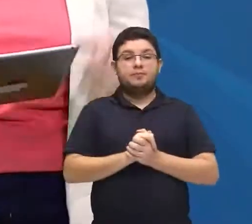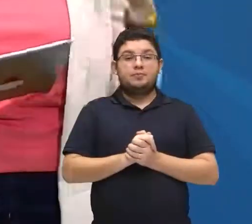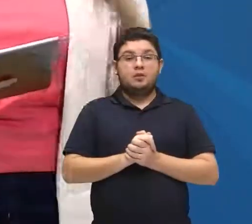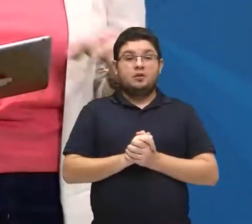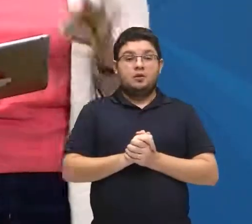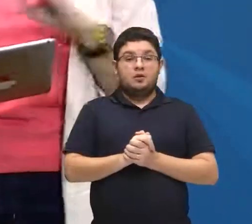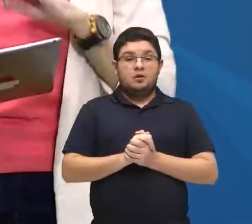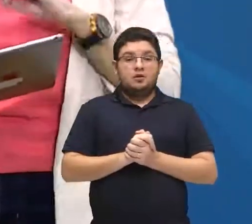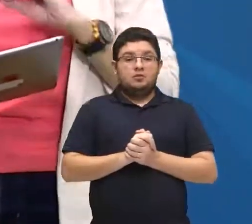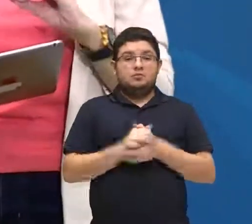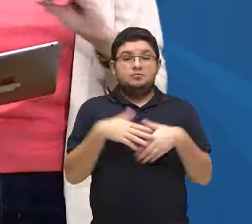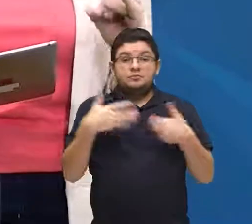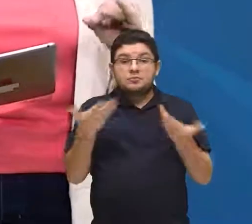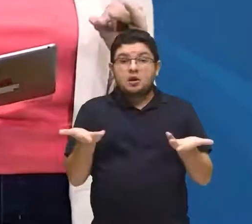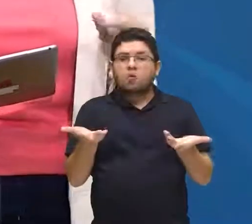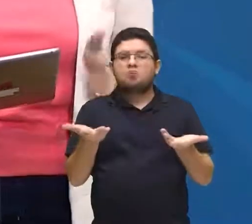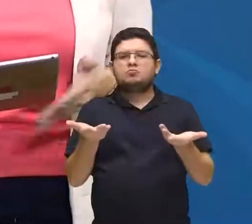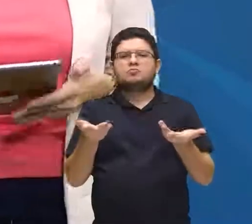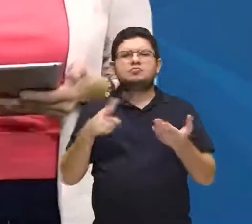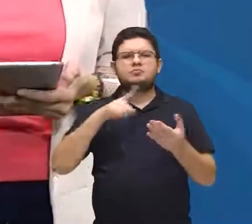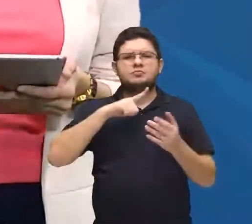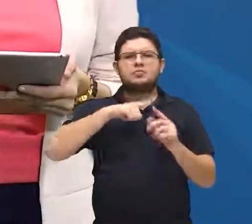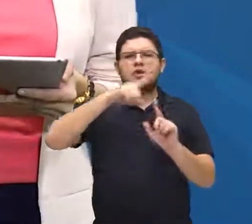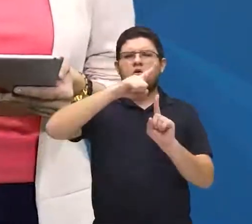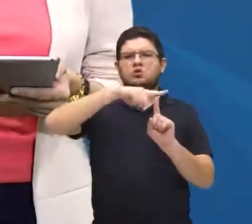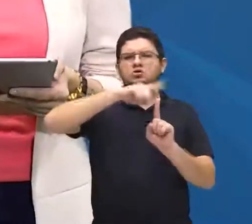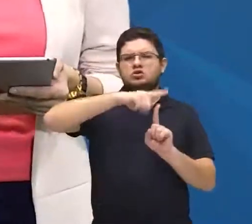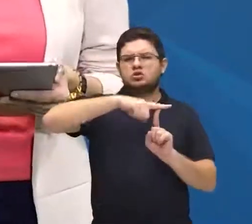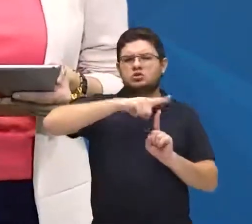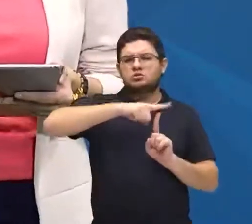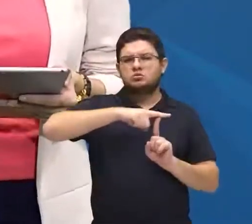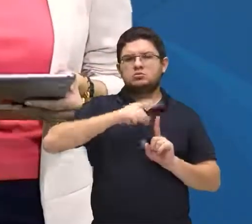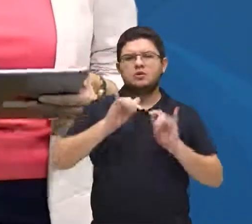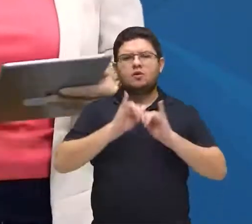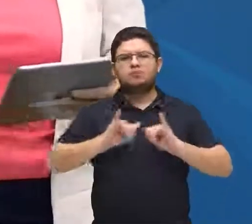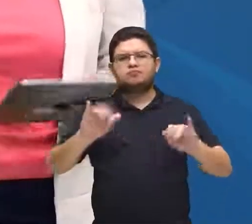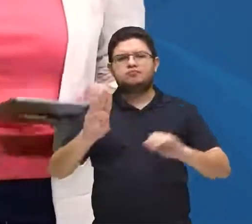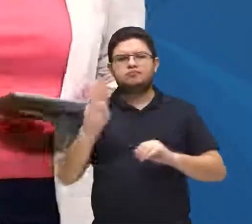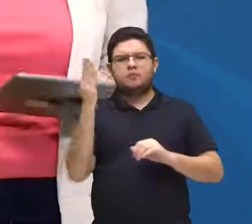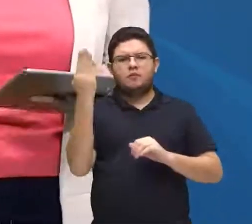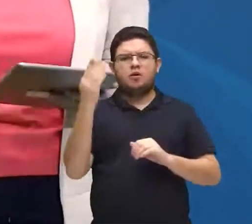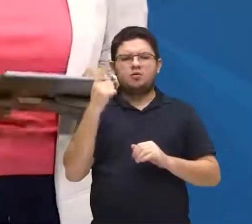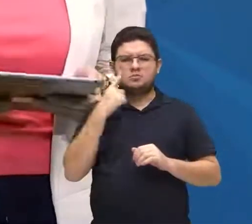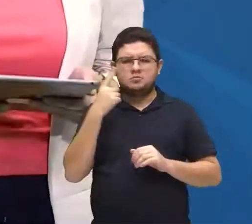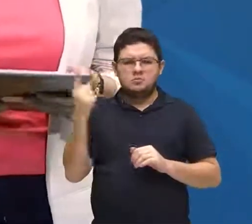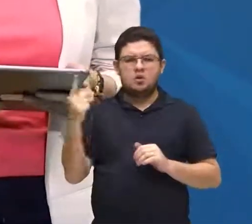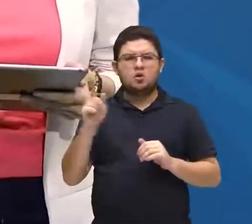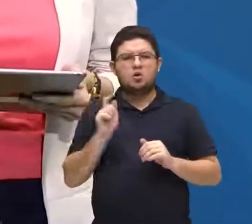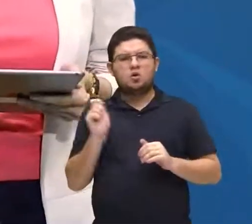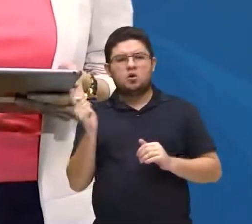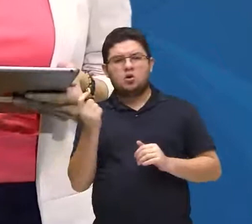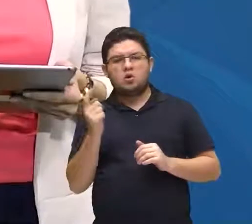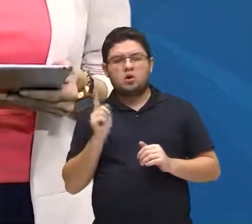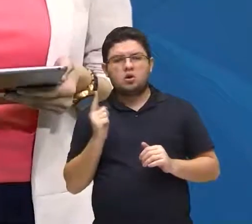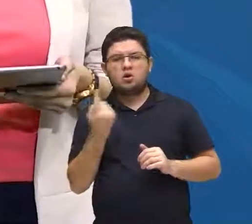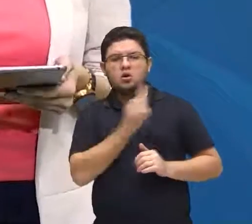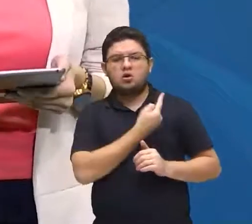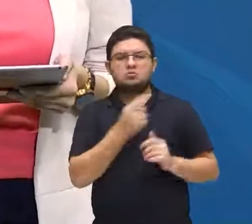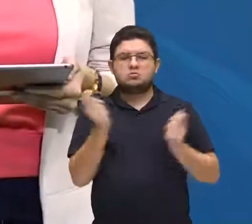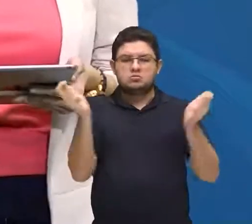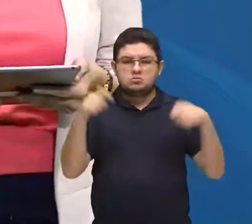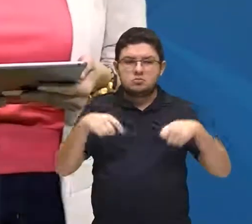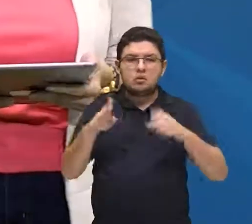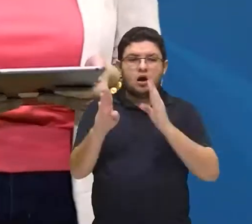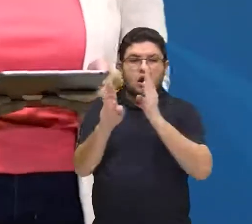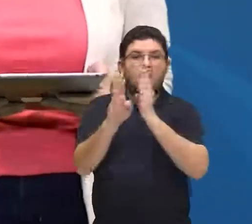olha só, quais são os tipos de fake news que a gente consegue, né, identificar ou até mesmo classificar no